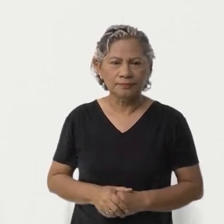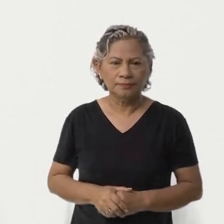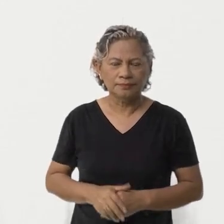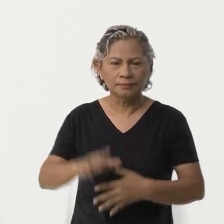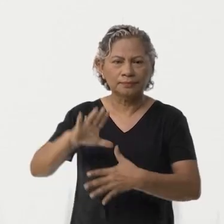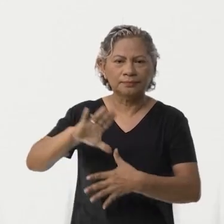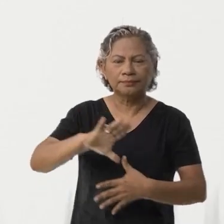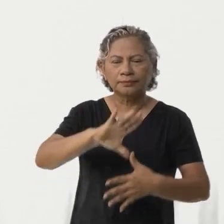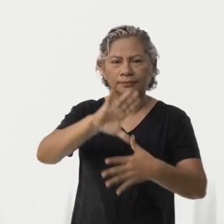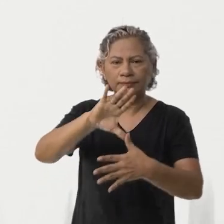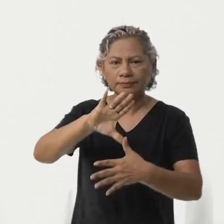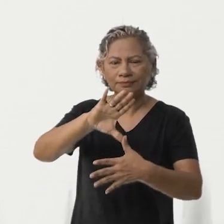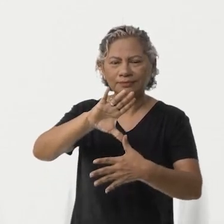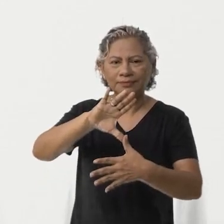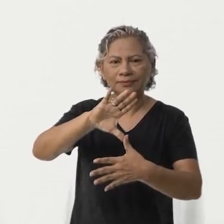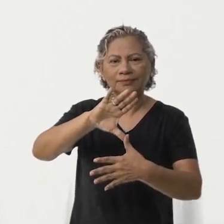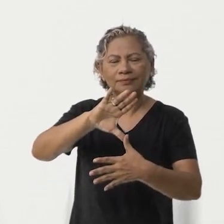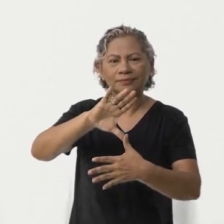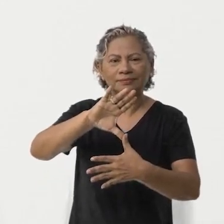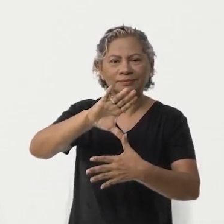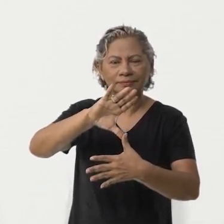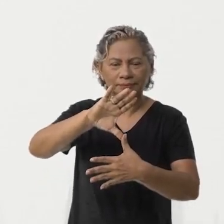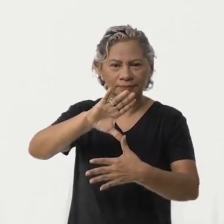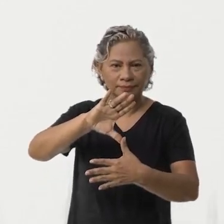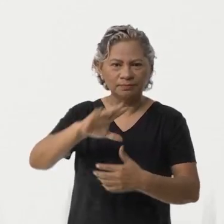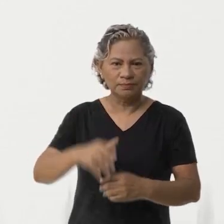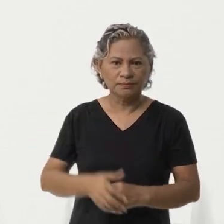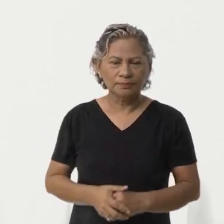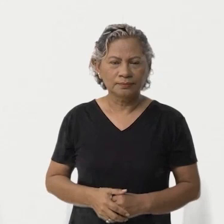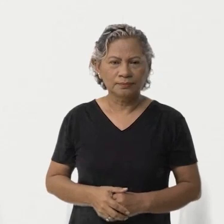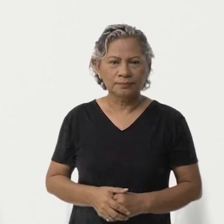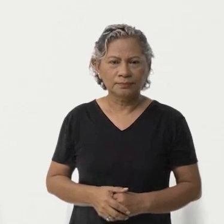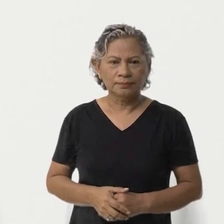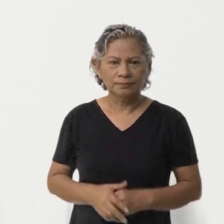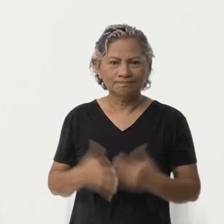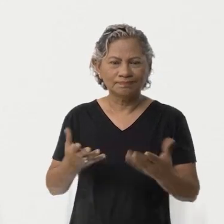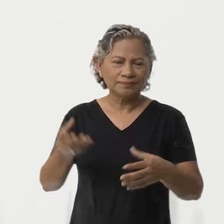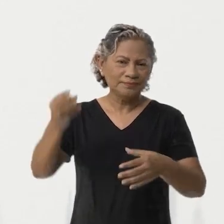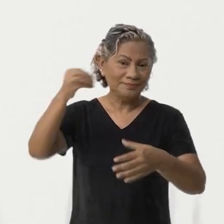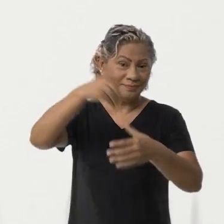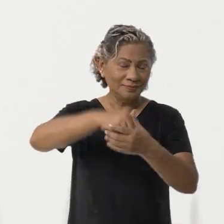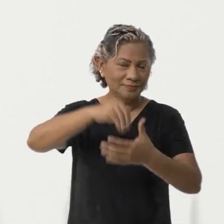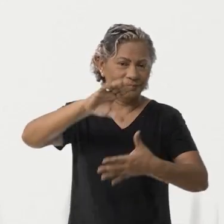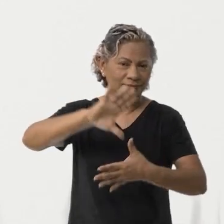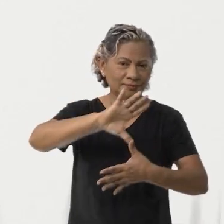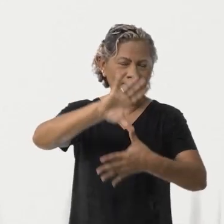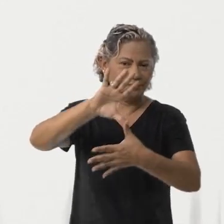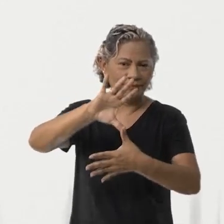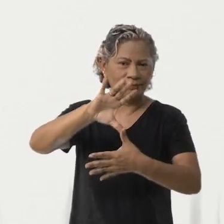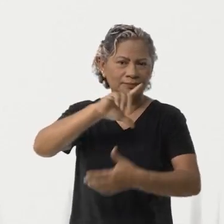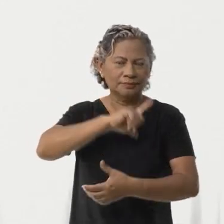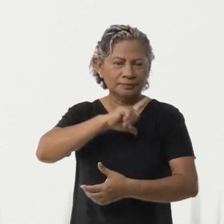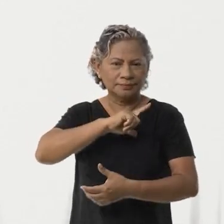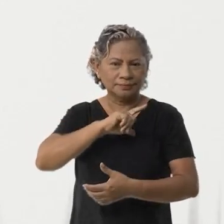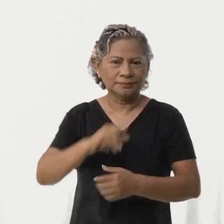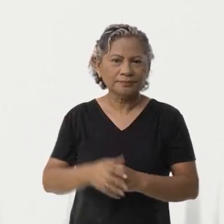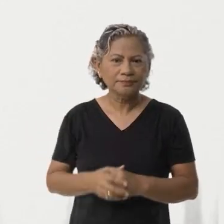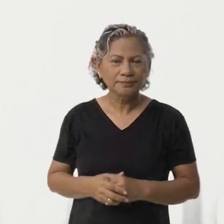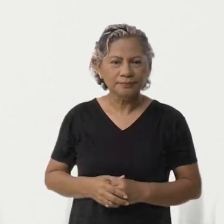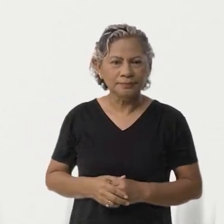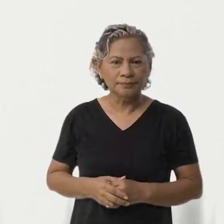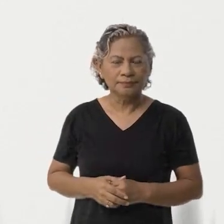do Sul. Então, dentro do continente americano, nós temos a subdivisão em América do Norte,